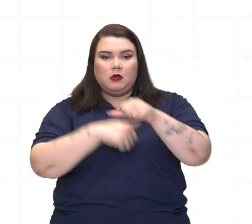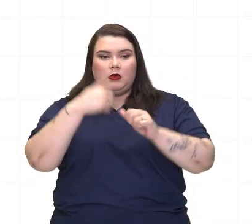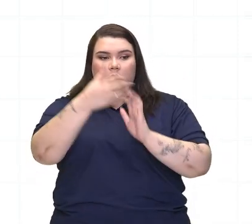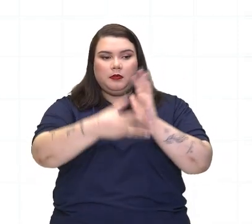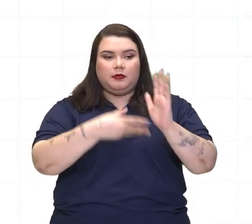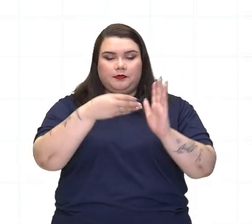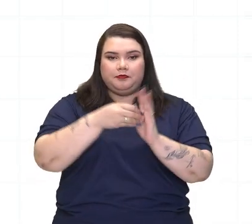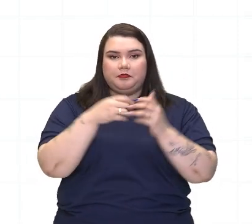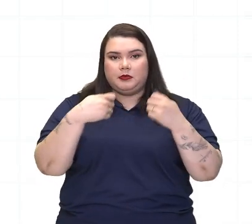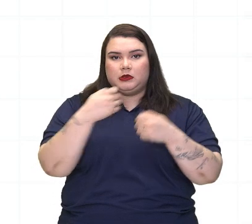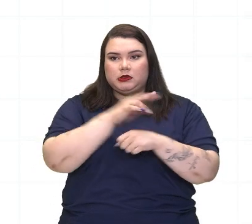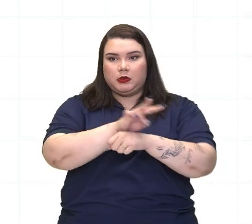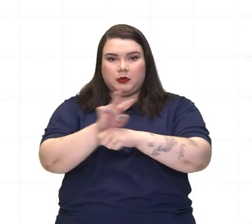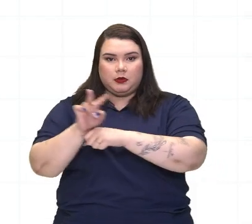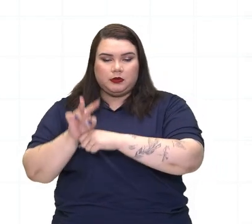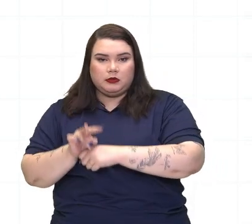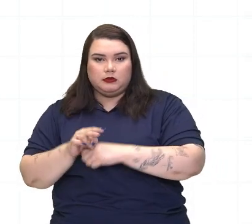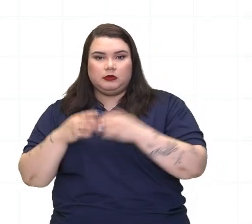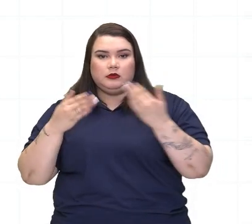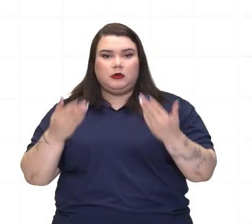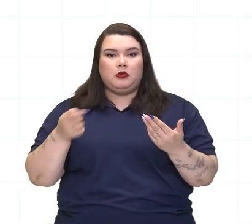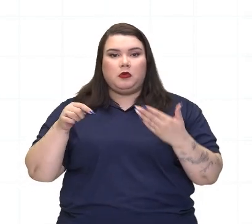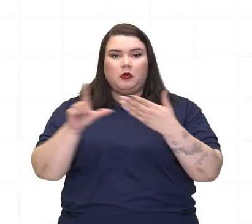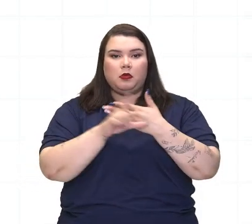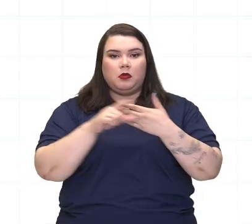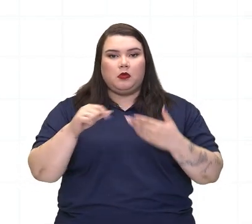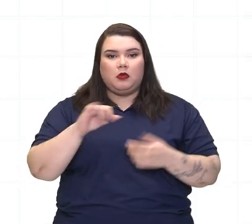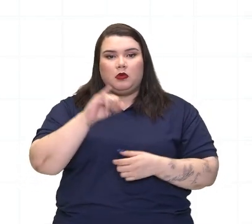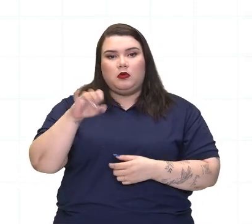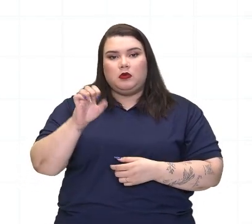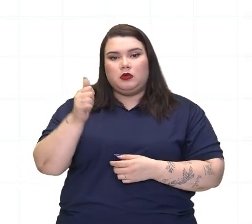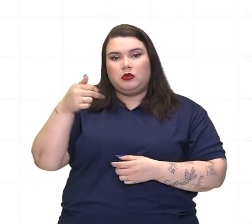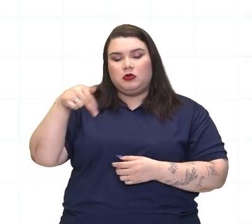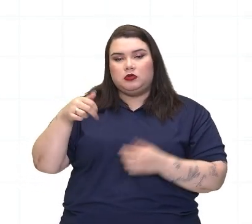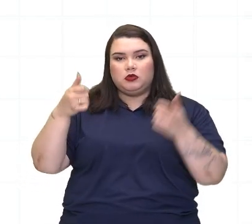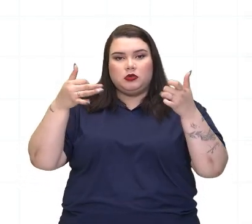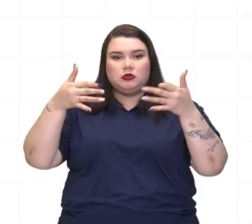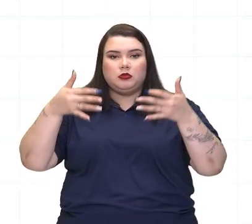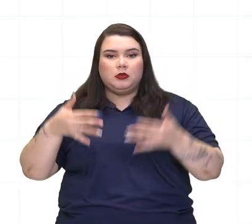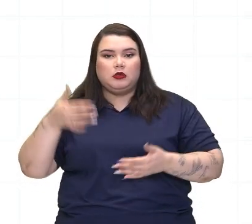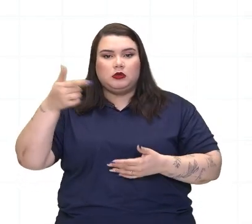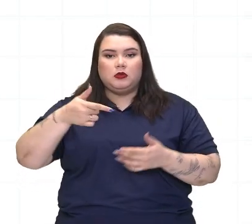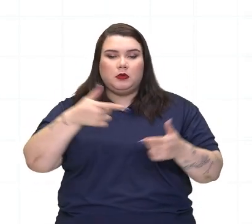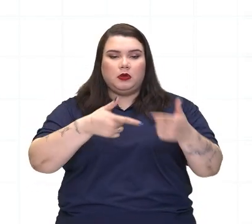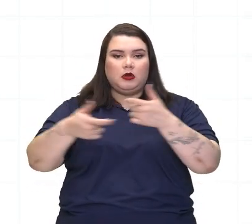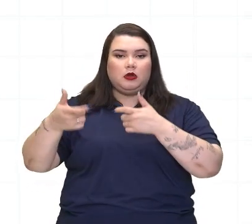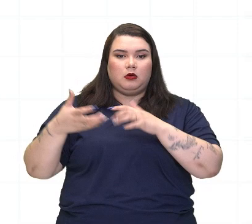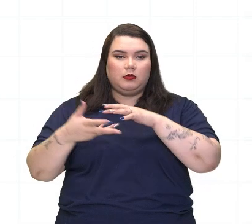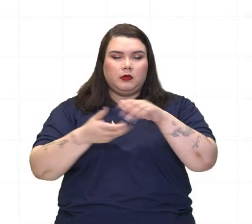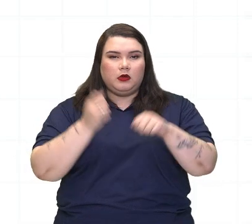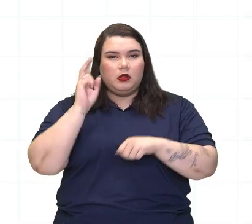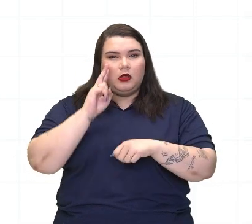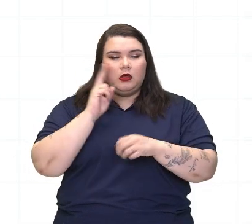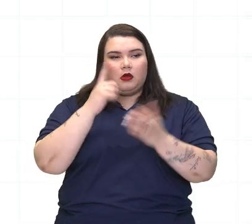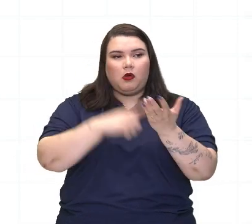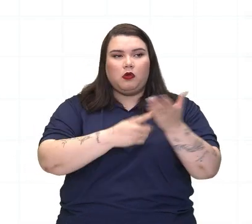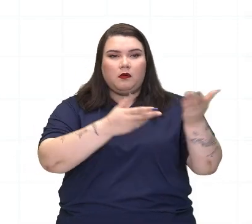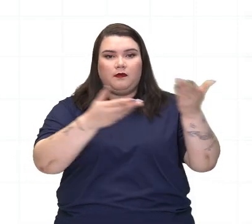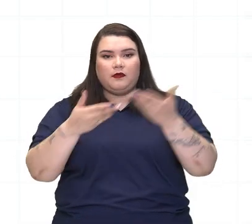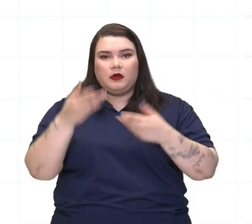ser preservado. Lá no Jean-Pierre Chablot, na Segunda Guerra Mundial, a gente tentava atrair as pessoas para a Amazônia para viverem uma nova